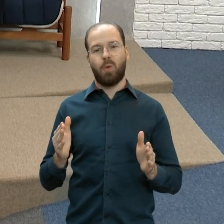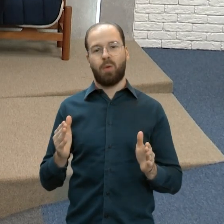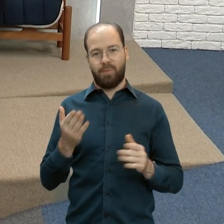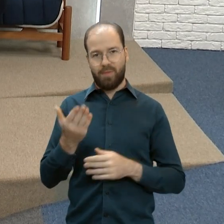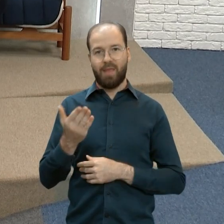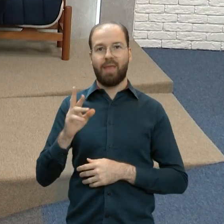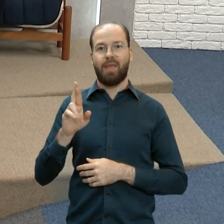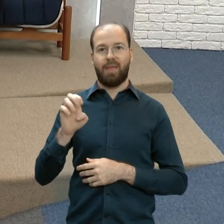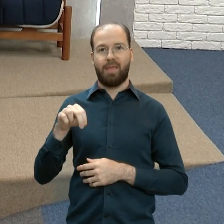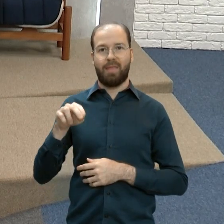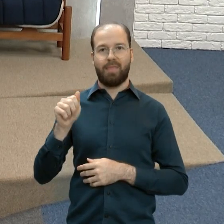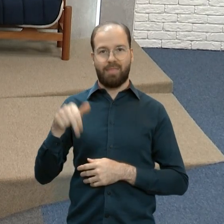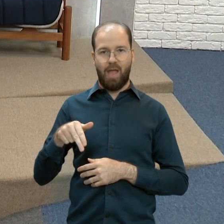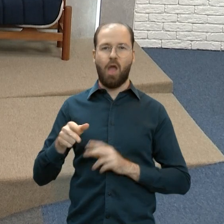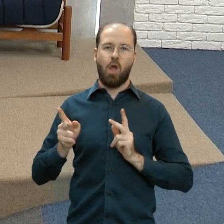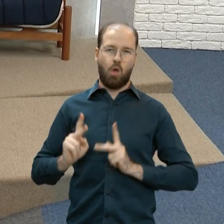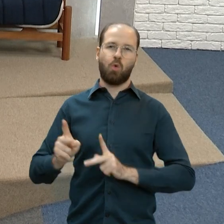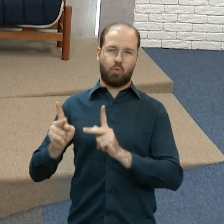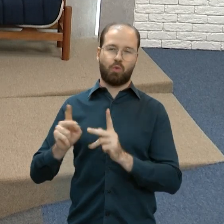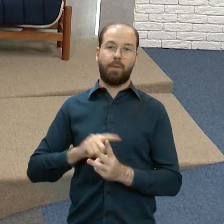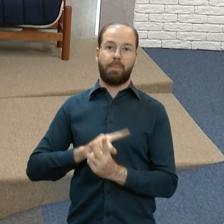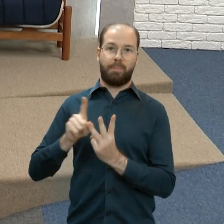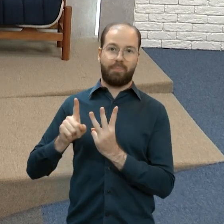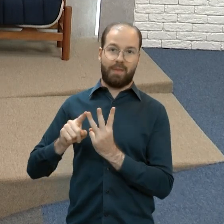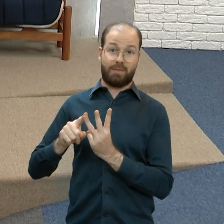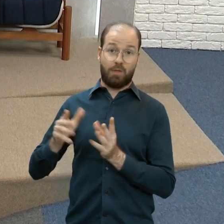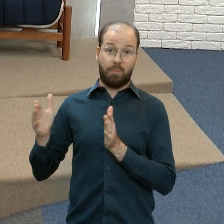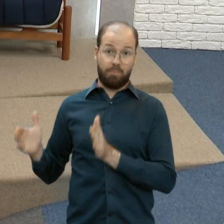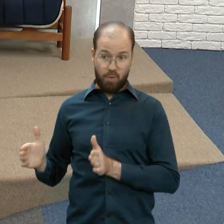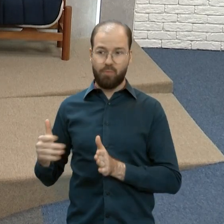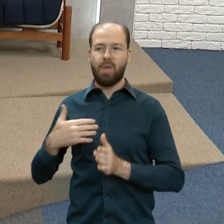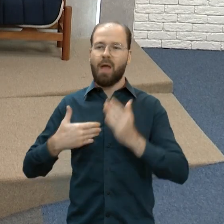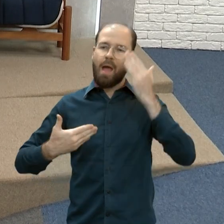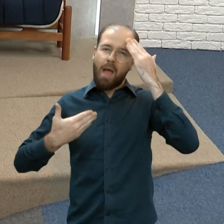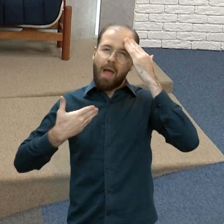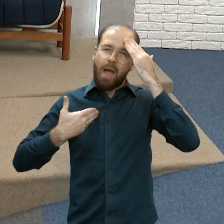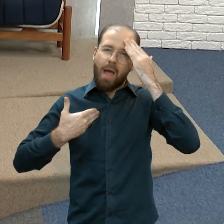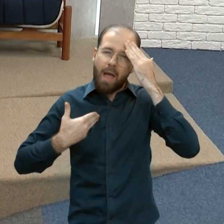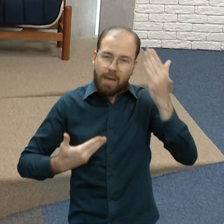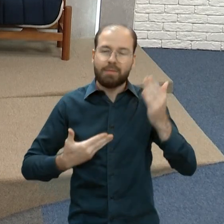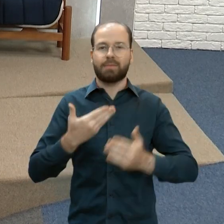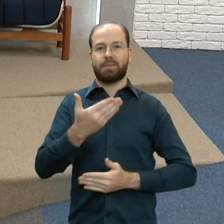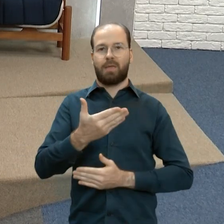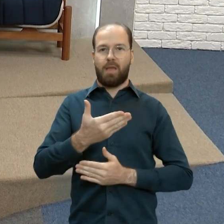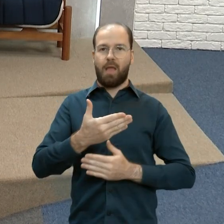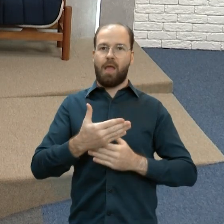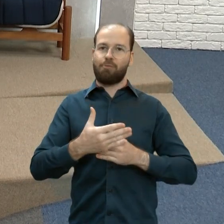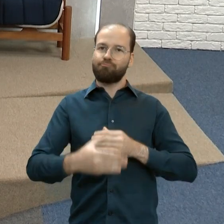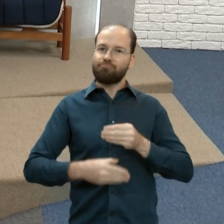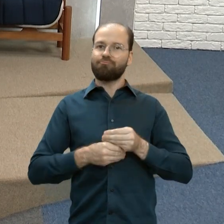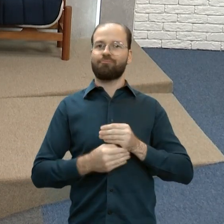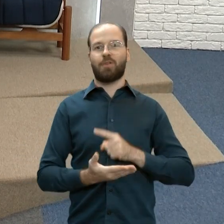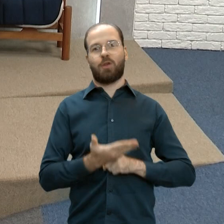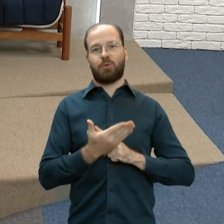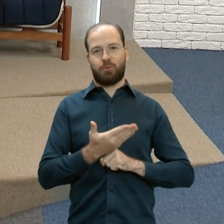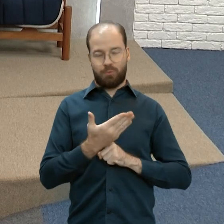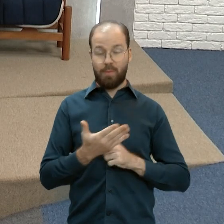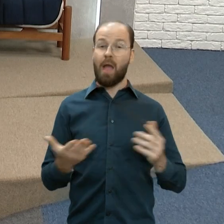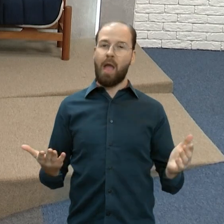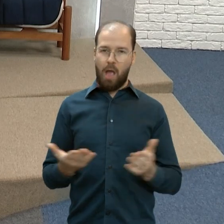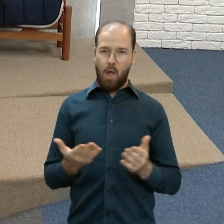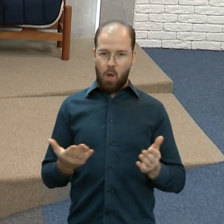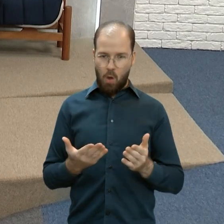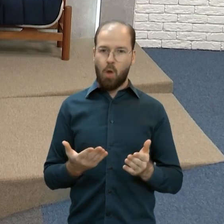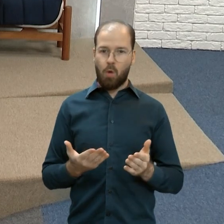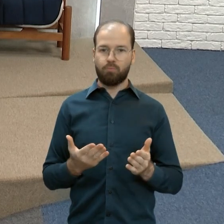Renan continua com a gente, inclusive, no próximo bloco. Quero agradecer demais por essa contribuição. E agora, nós vamos, então, encerrar